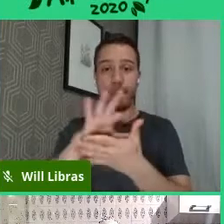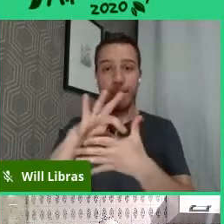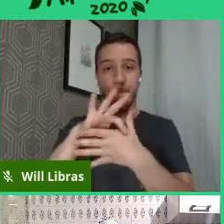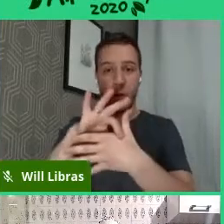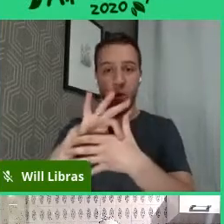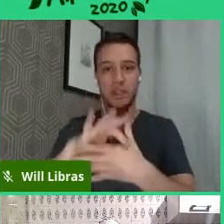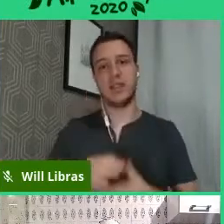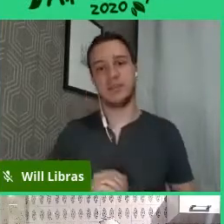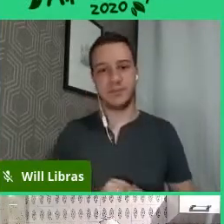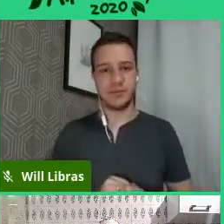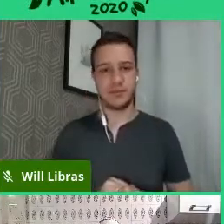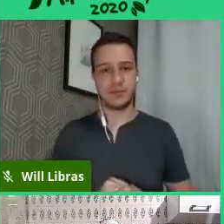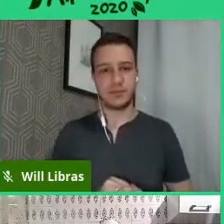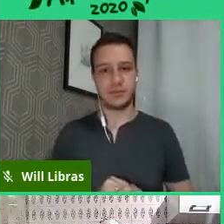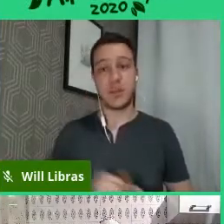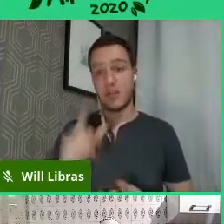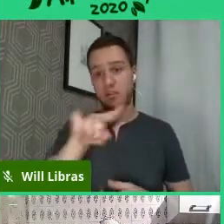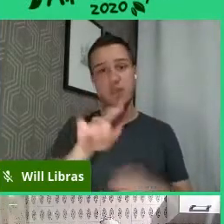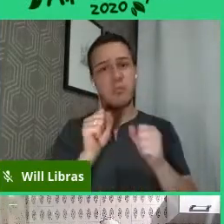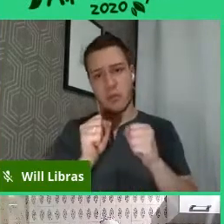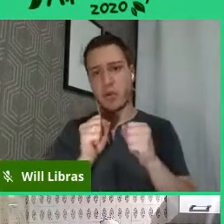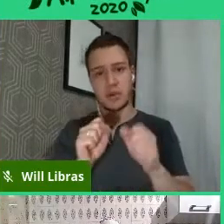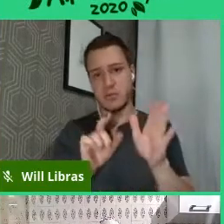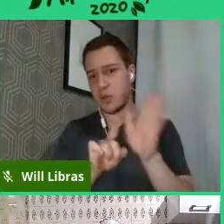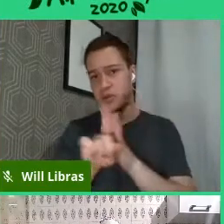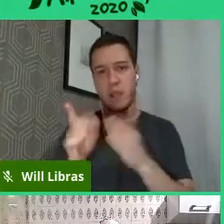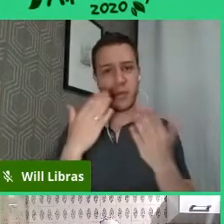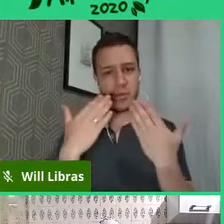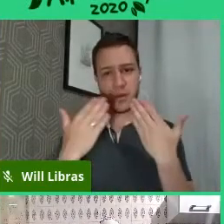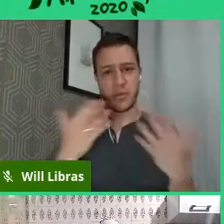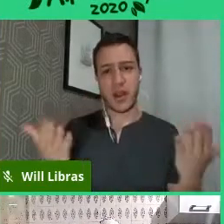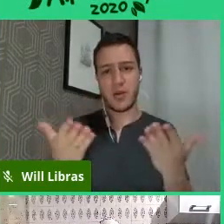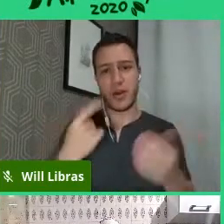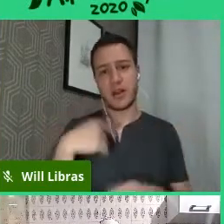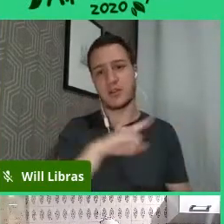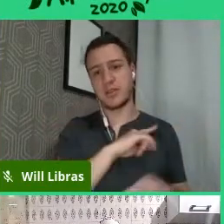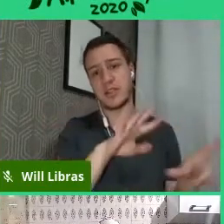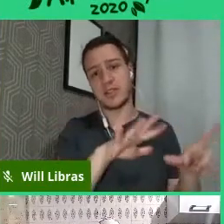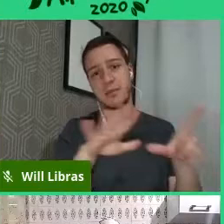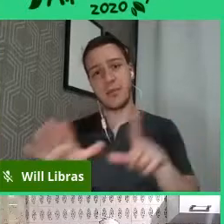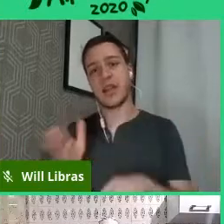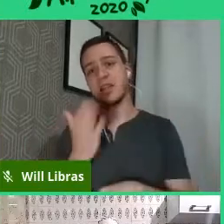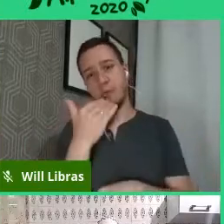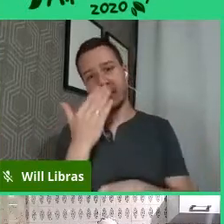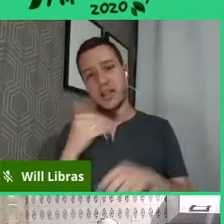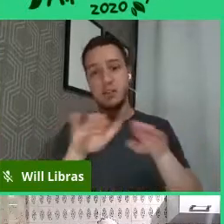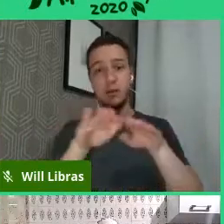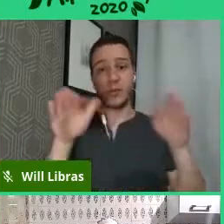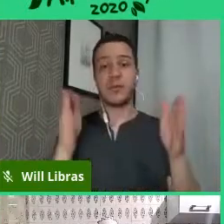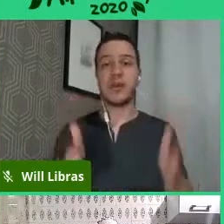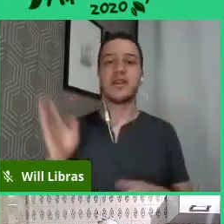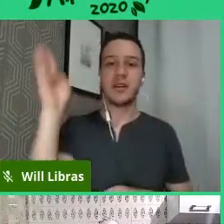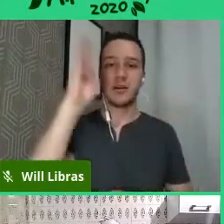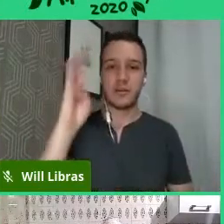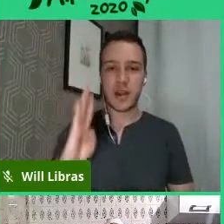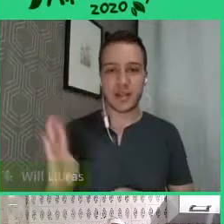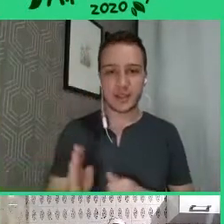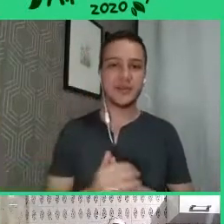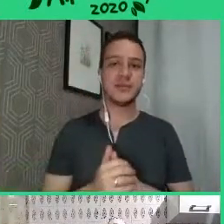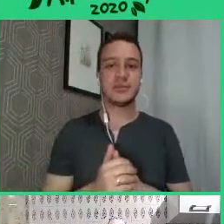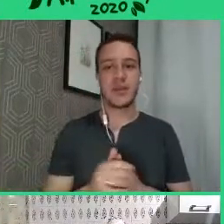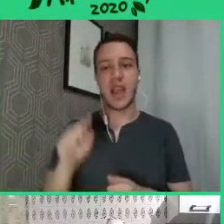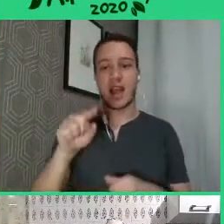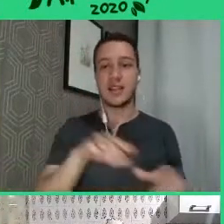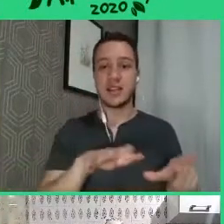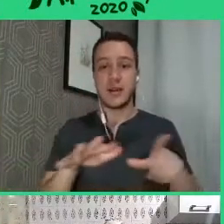Pessoal, podem ir interagindo, né, aí na nossa Semana da Alimentação do Mesa Brasil. Então, a Semana da Alimentação,